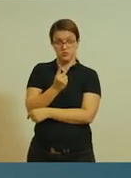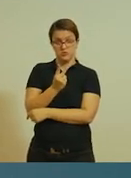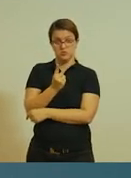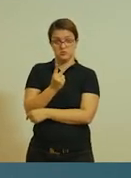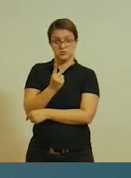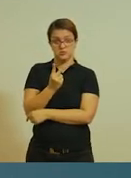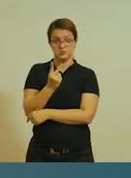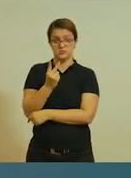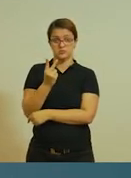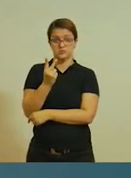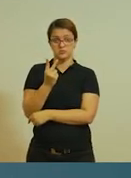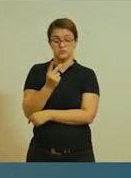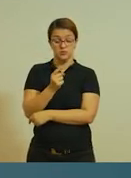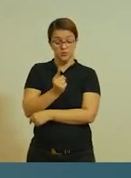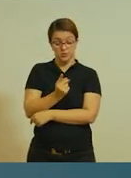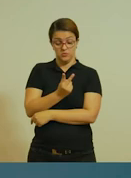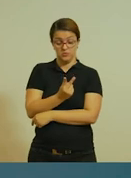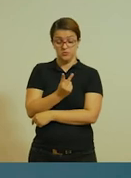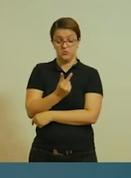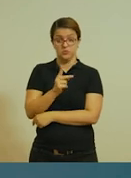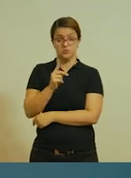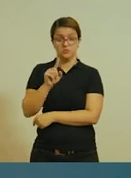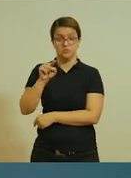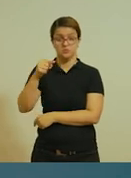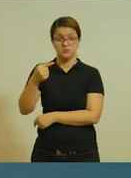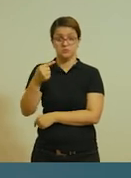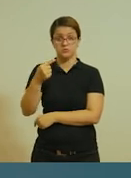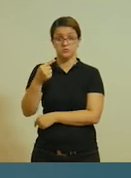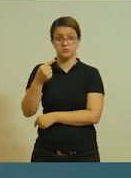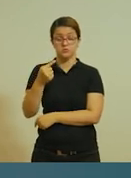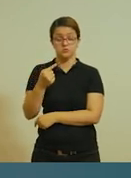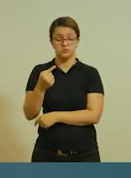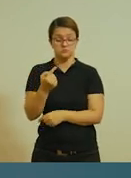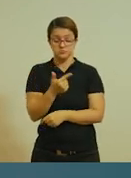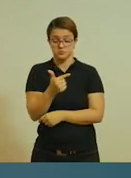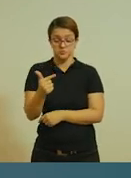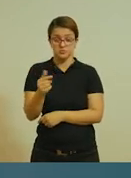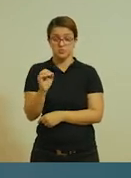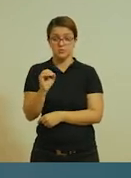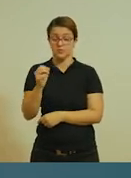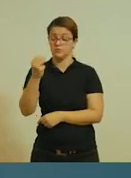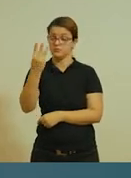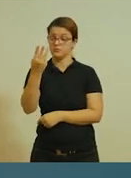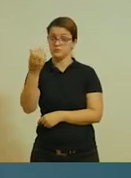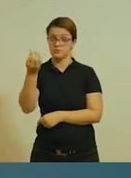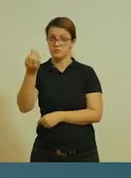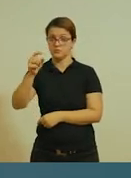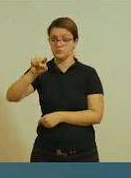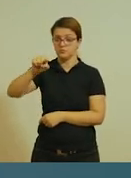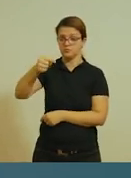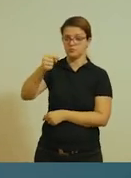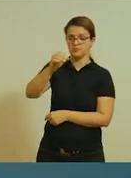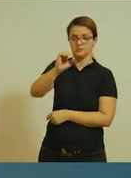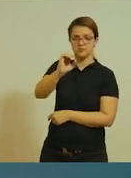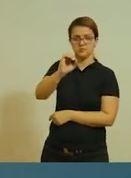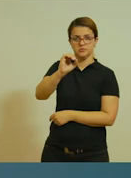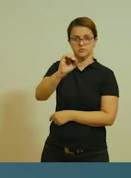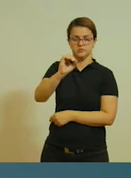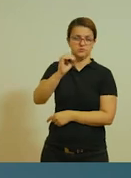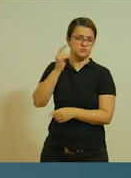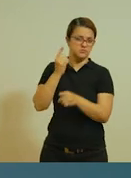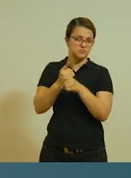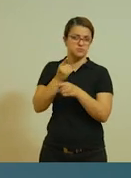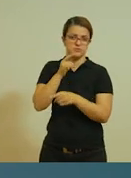contar as casas decimais, uma, duas, colocamos a vírgula, como aqui não tem nada, nós acrescentamos o zero e nós